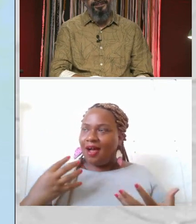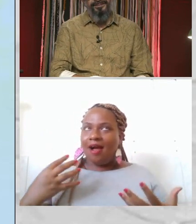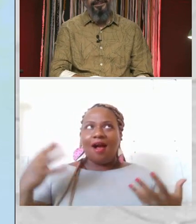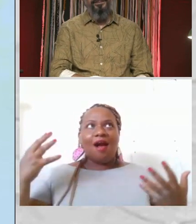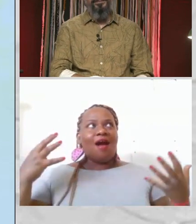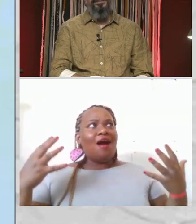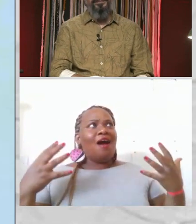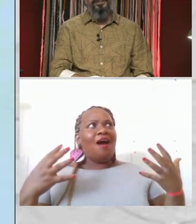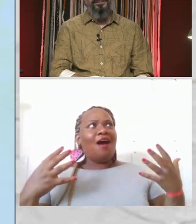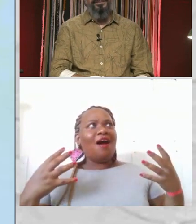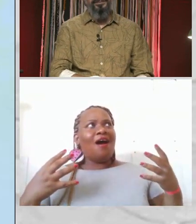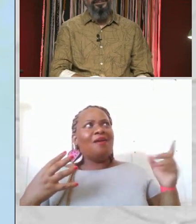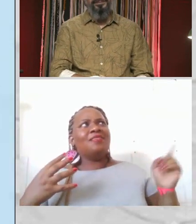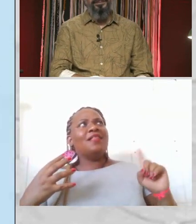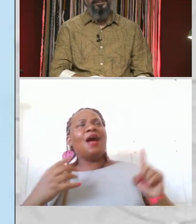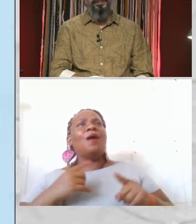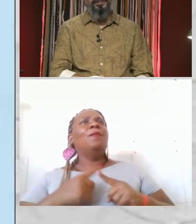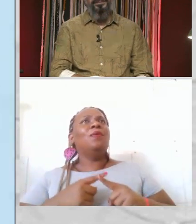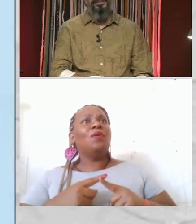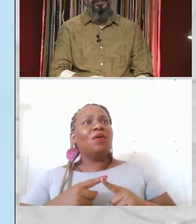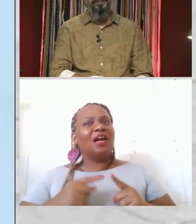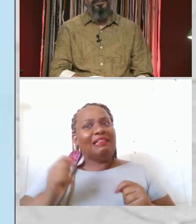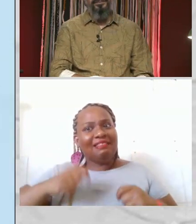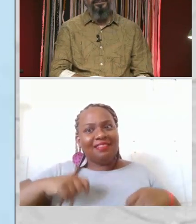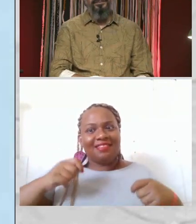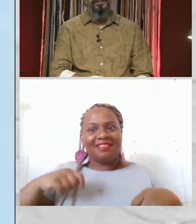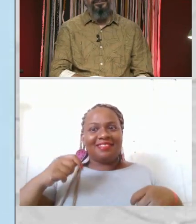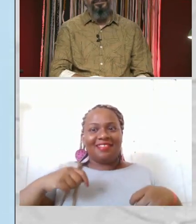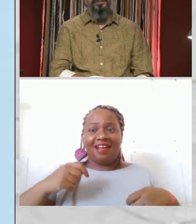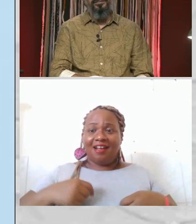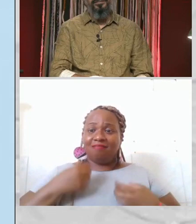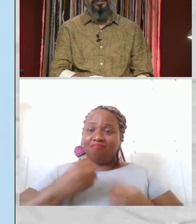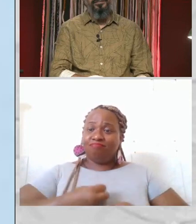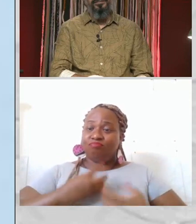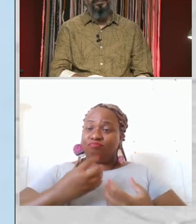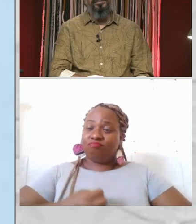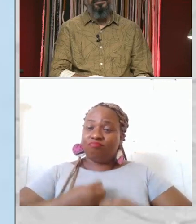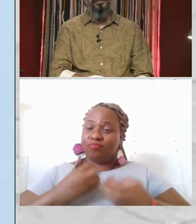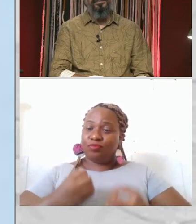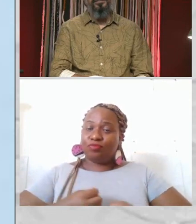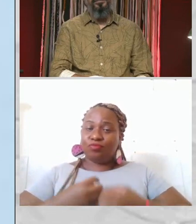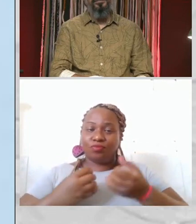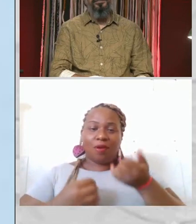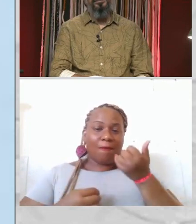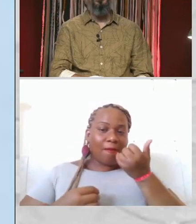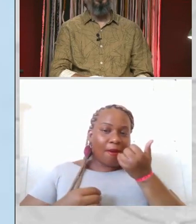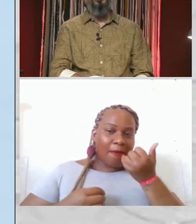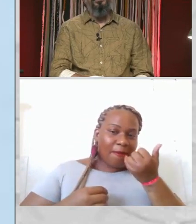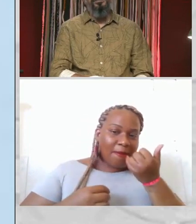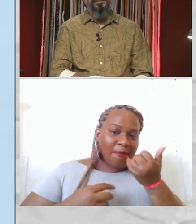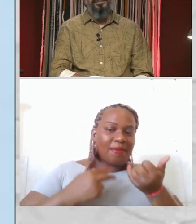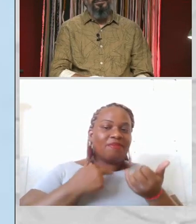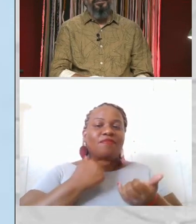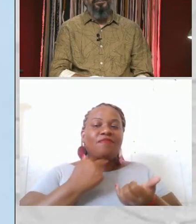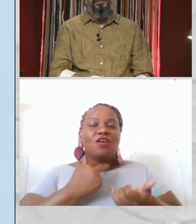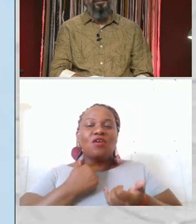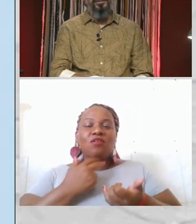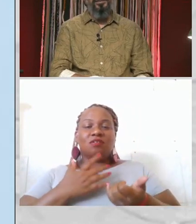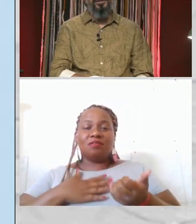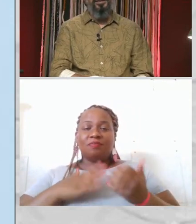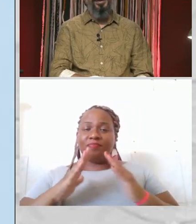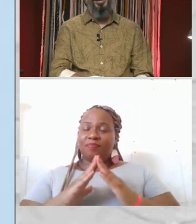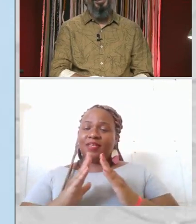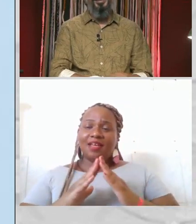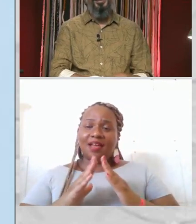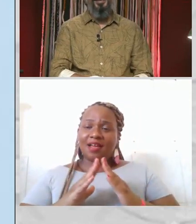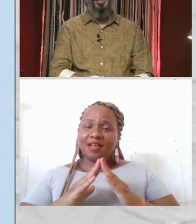eu fiz uma sequência, fiz 2 meses de poemas gravados e interpretados. Na minha casa, no meu quarto,